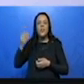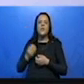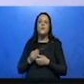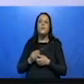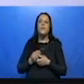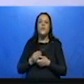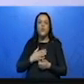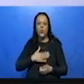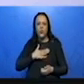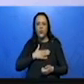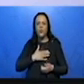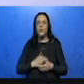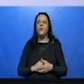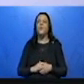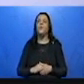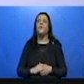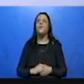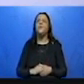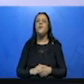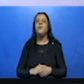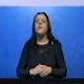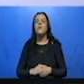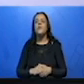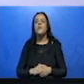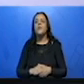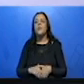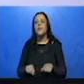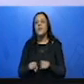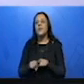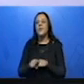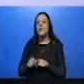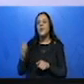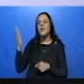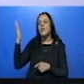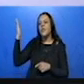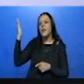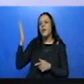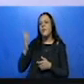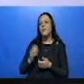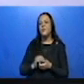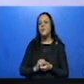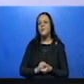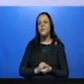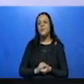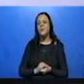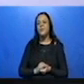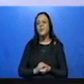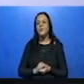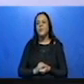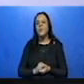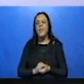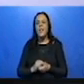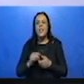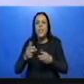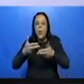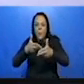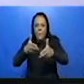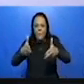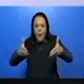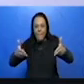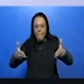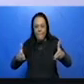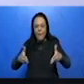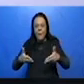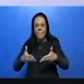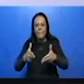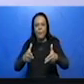Bom, aqui a gente tem mais, né? Olha só o que nós temos nessa outra capa. Nós temos um mapa